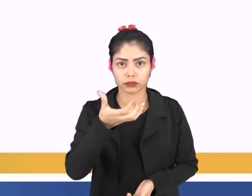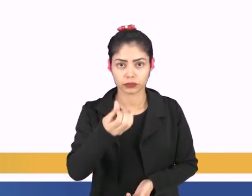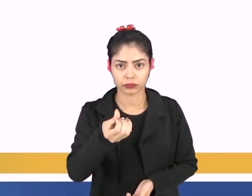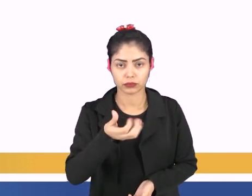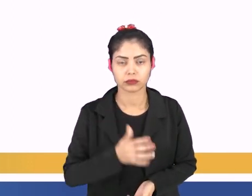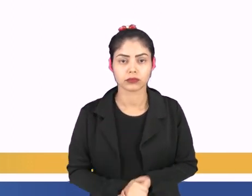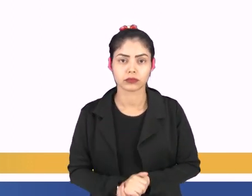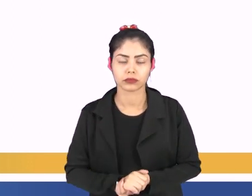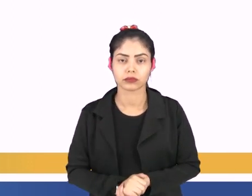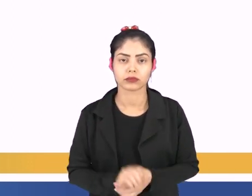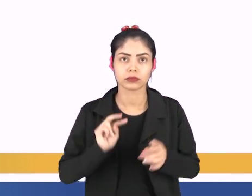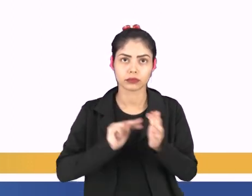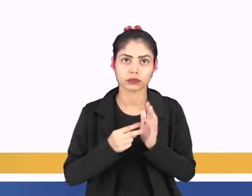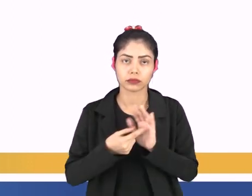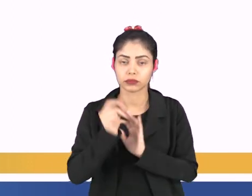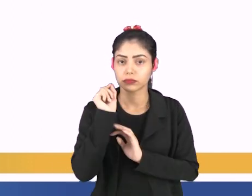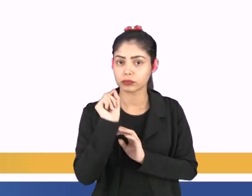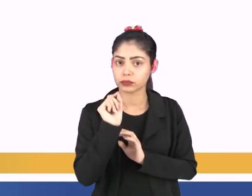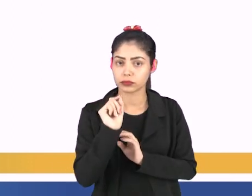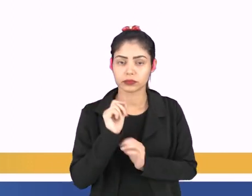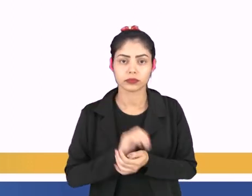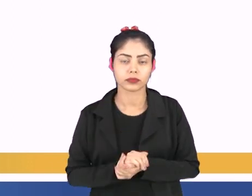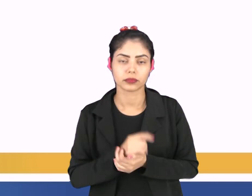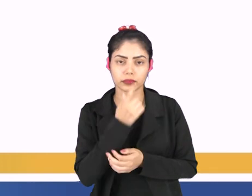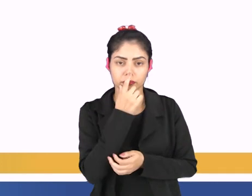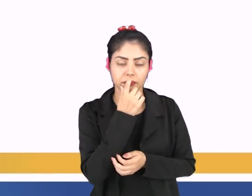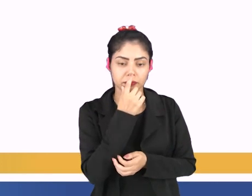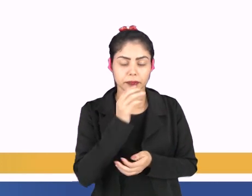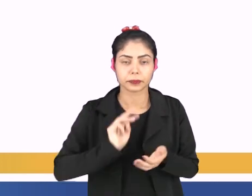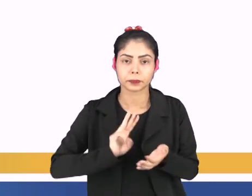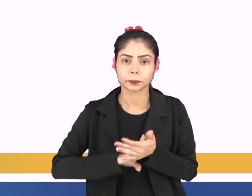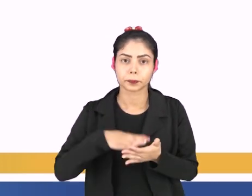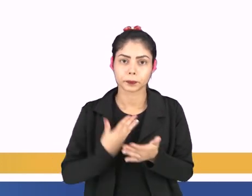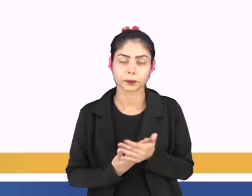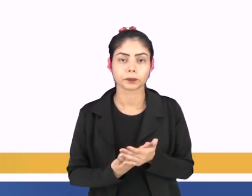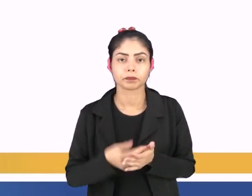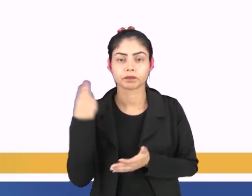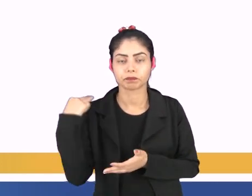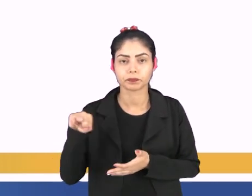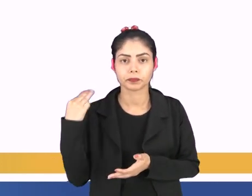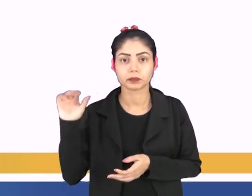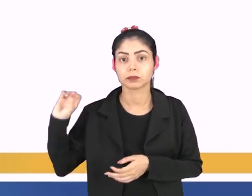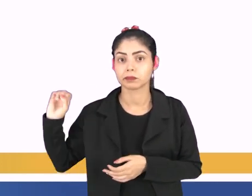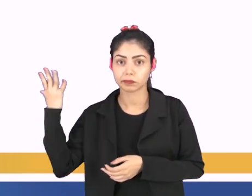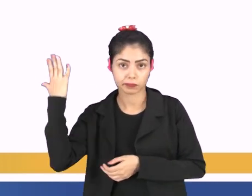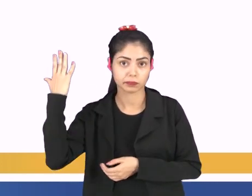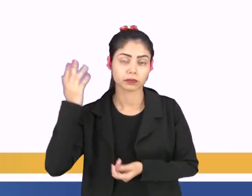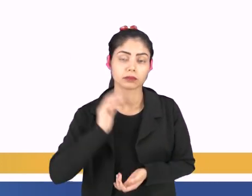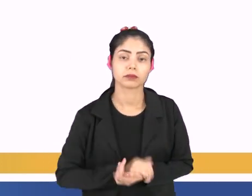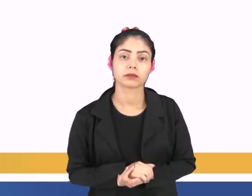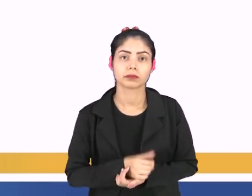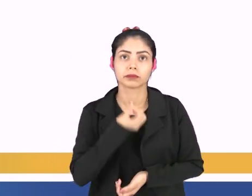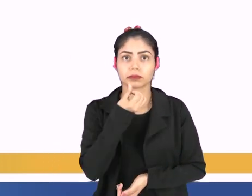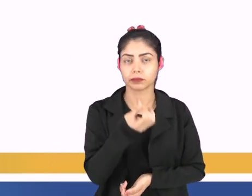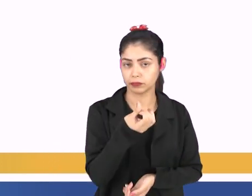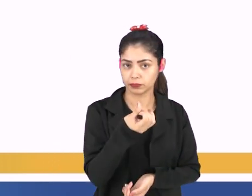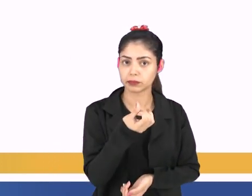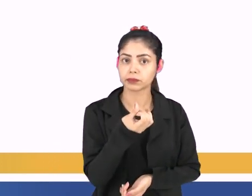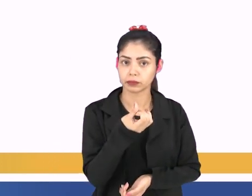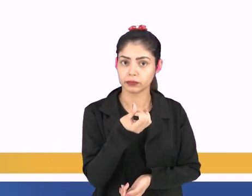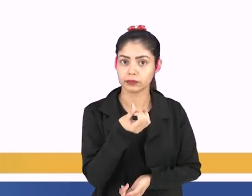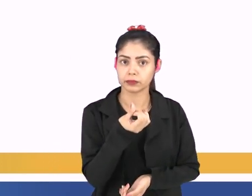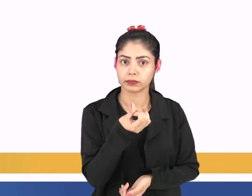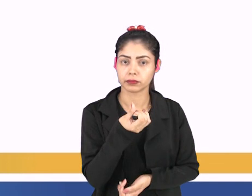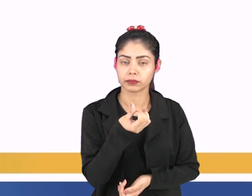16avos. O que significa na interpretação matemática? Pode acontecer 6 possíveis